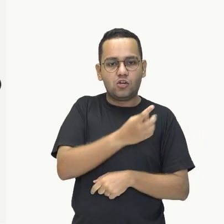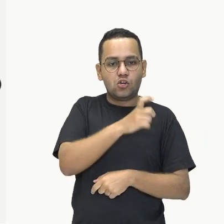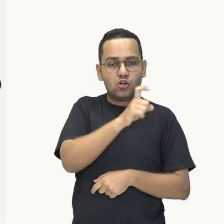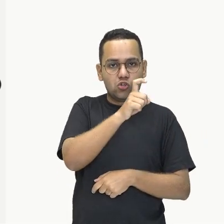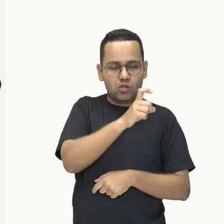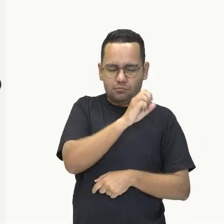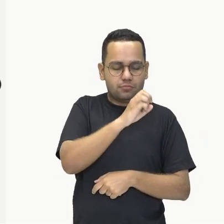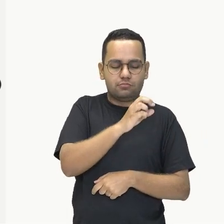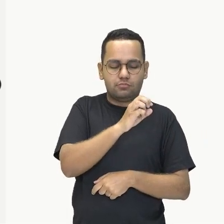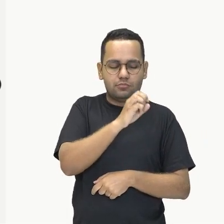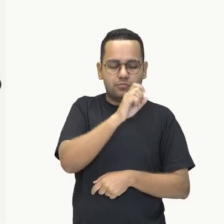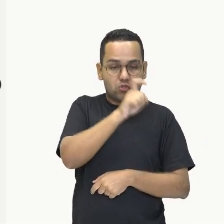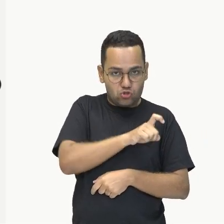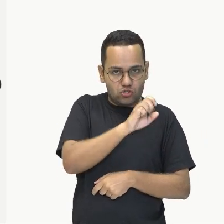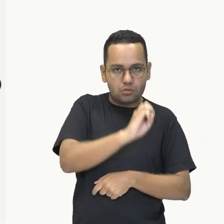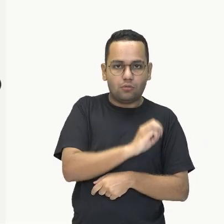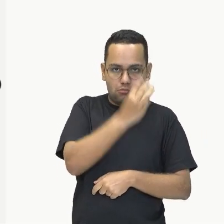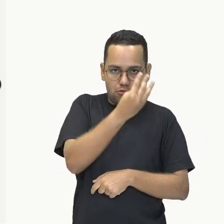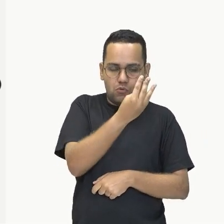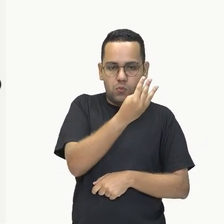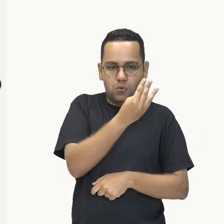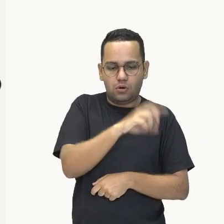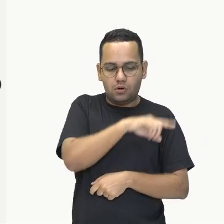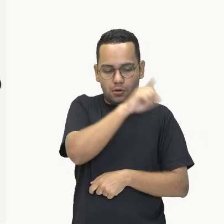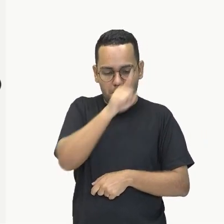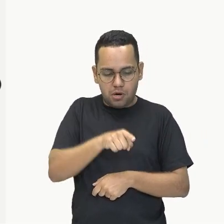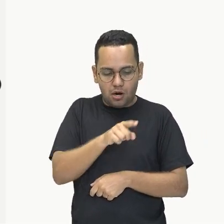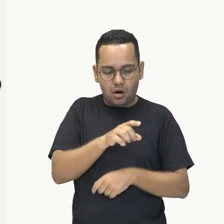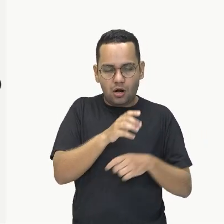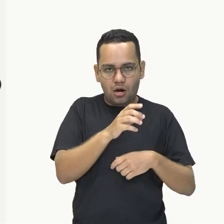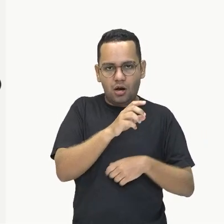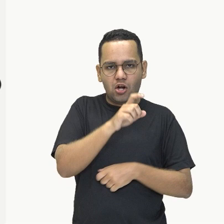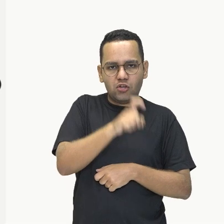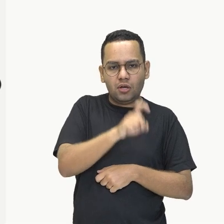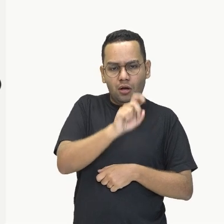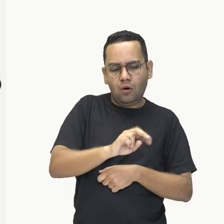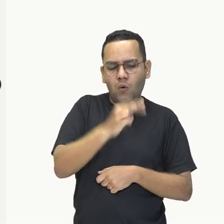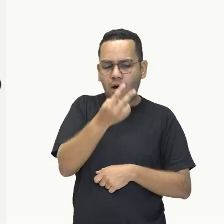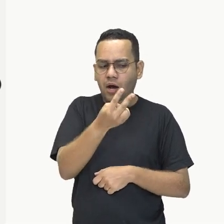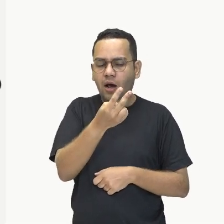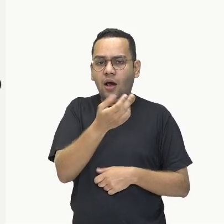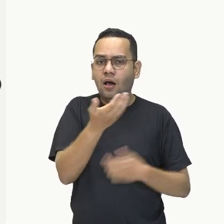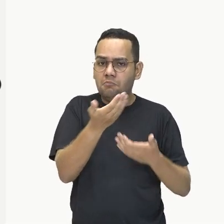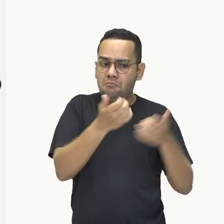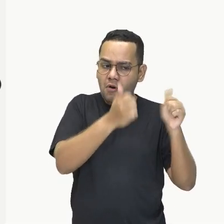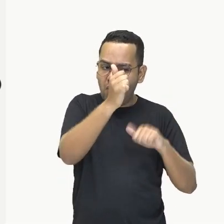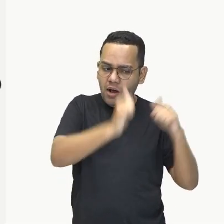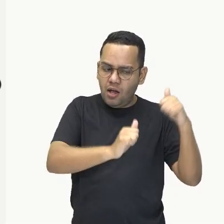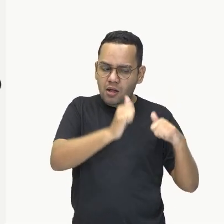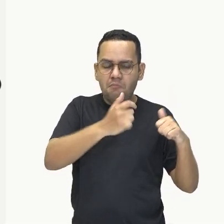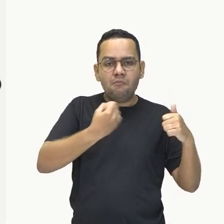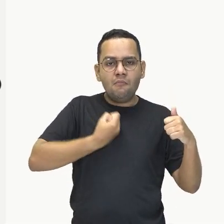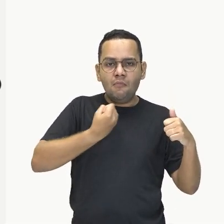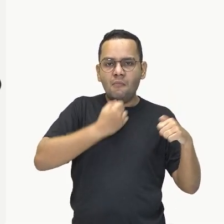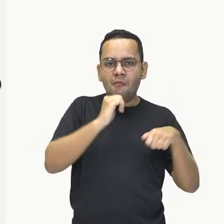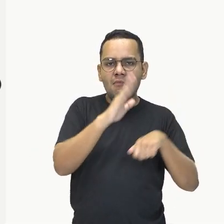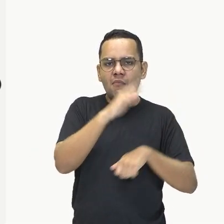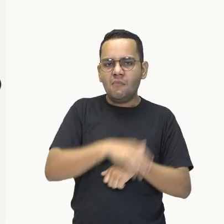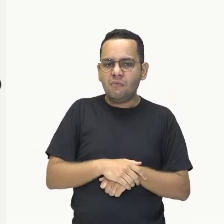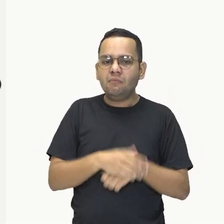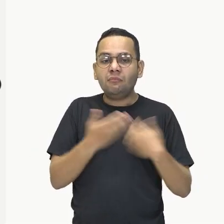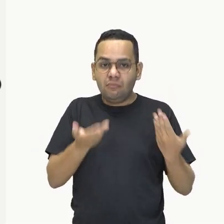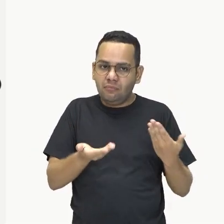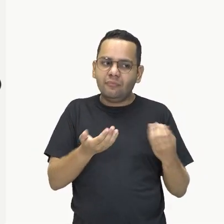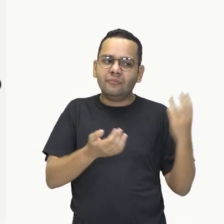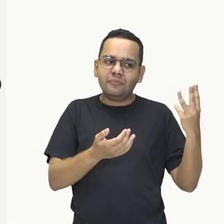x ao quadrado. E aí eu vou verificar qual é o maior expoente. Ó. Ao cubo, logicamente, é maior